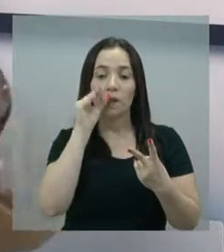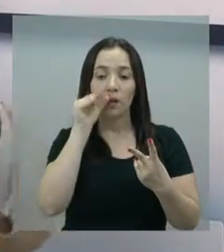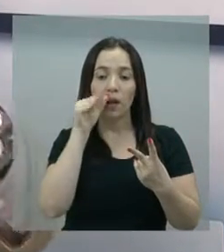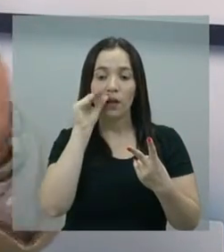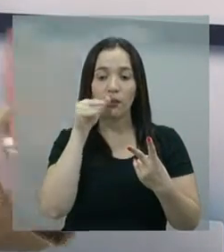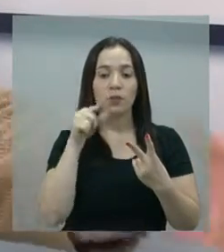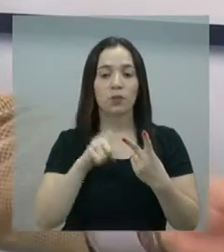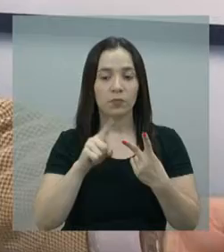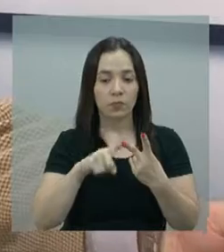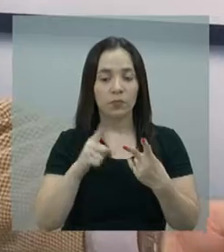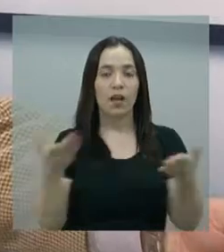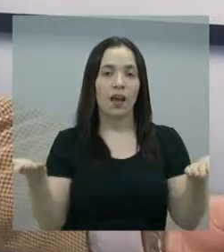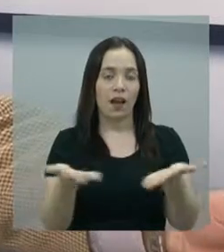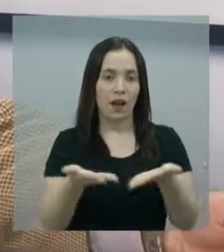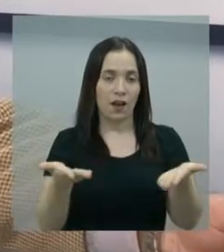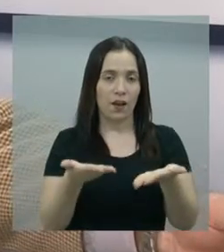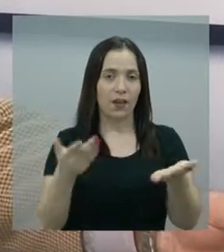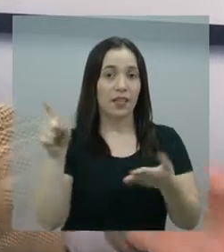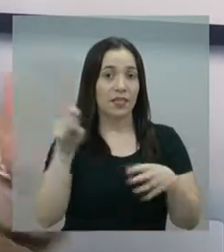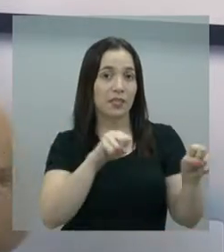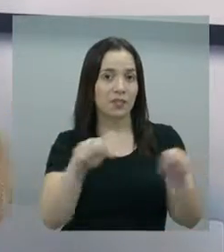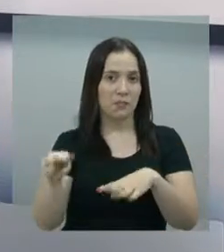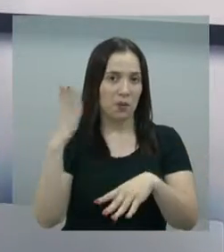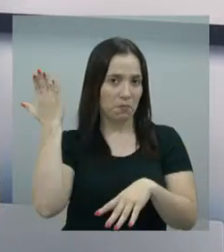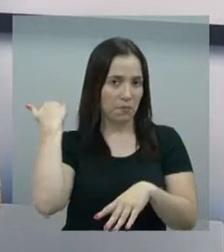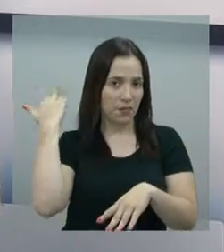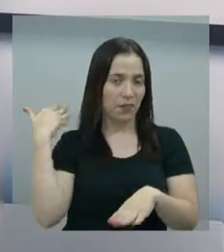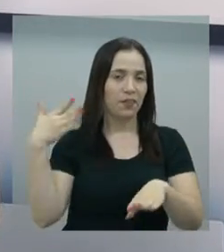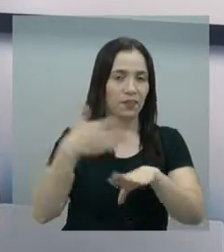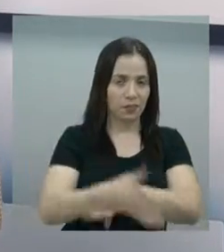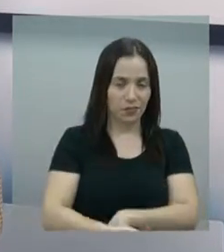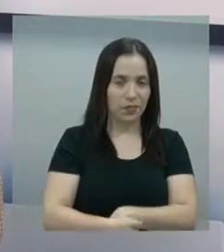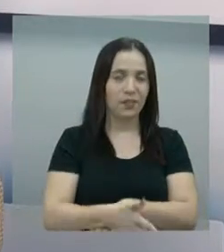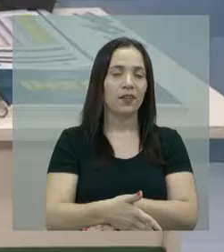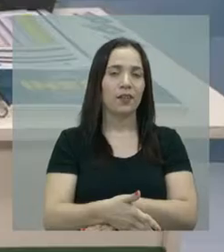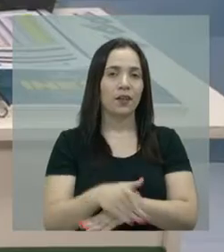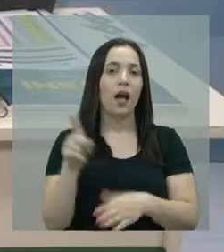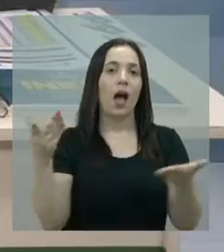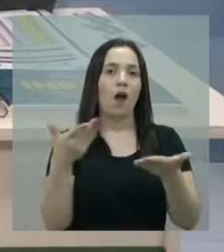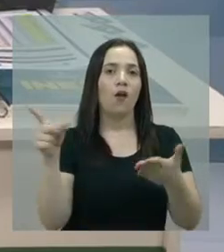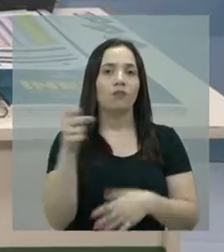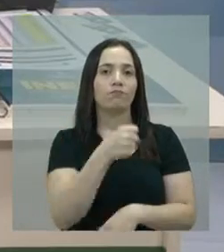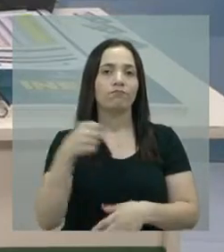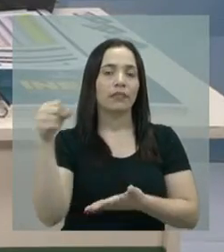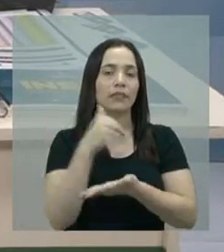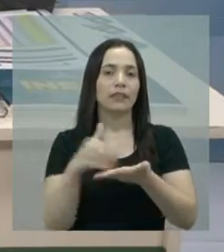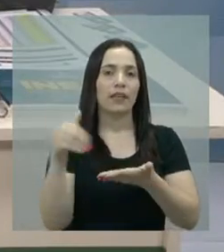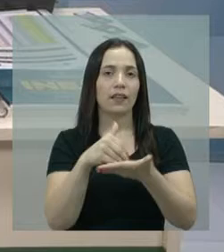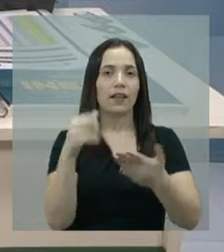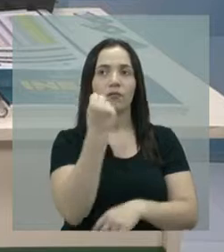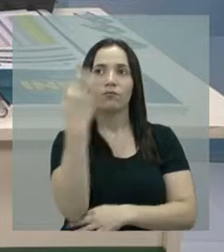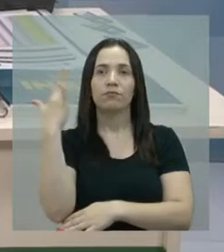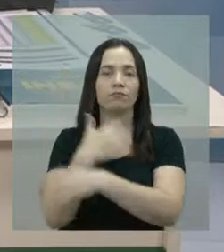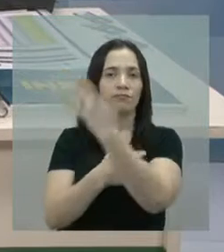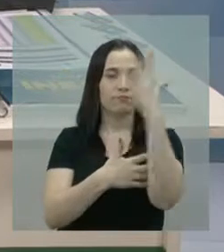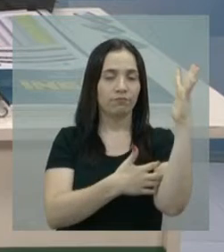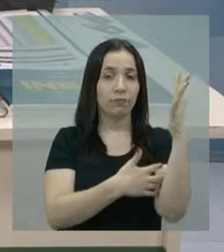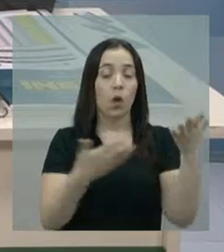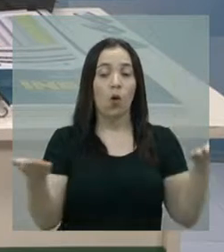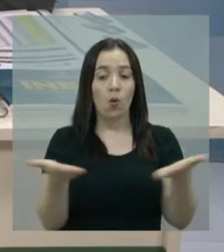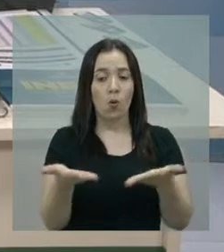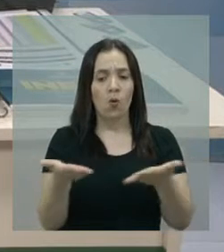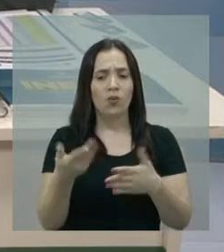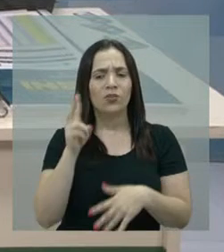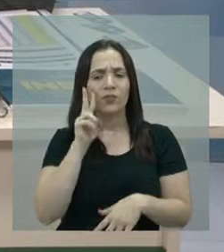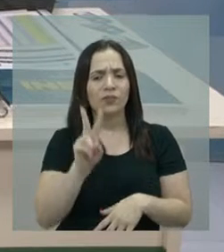hoje teve aqui semana passada na Secretaria de Meio Ambiente. Então, hoje a gente se